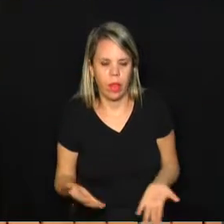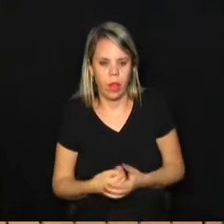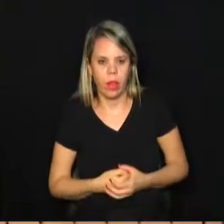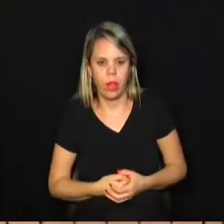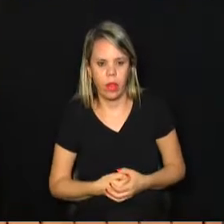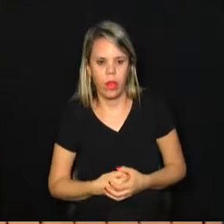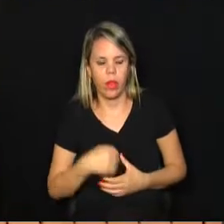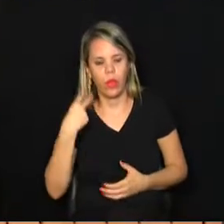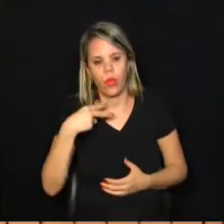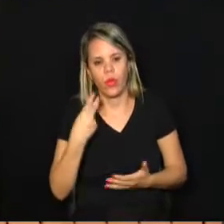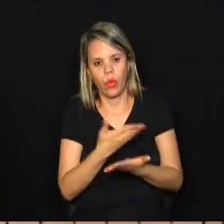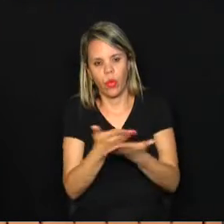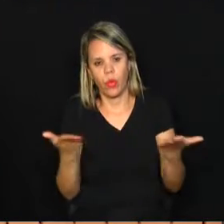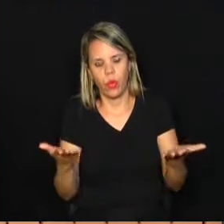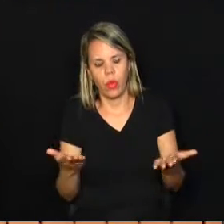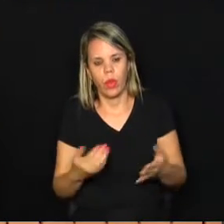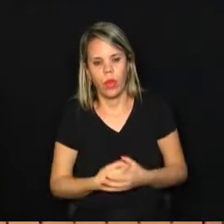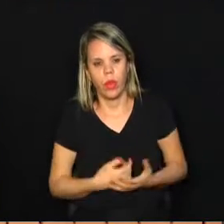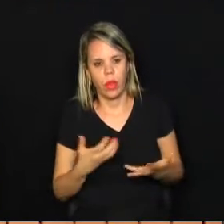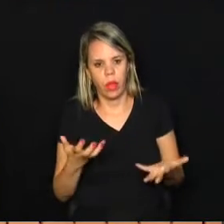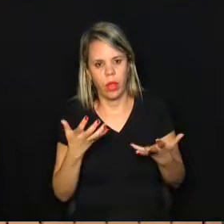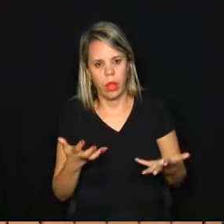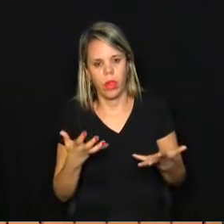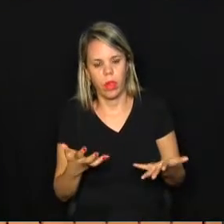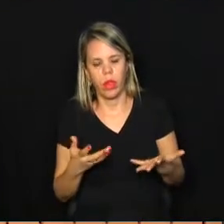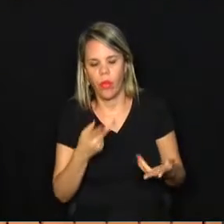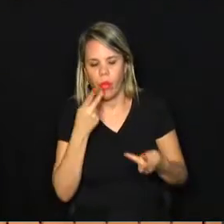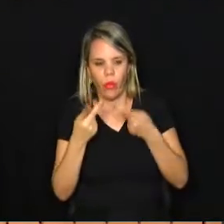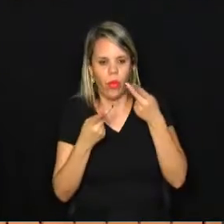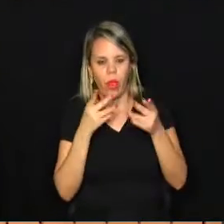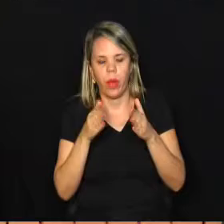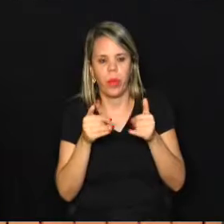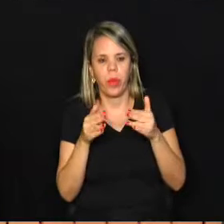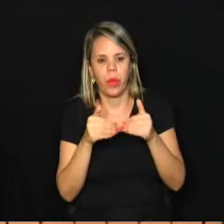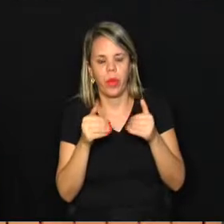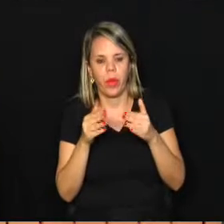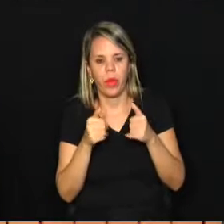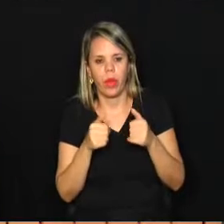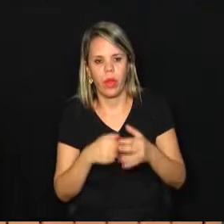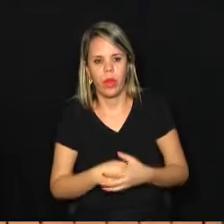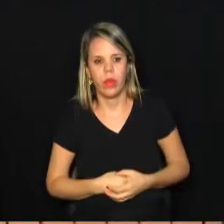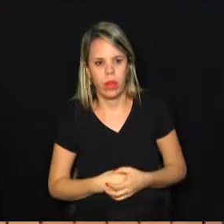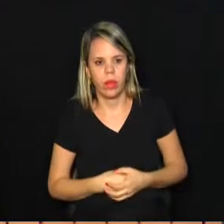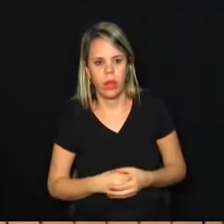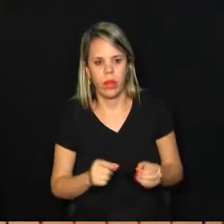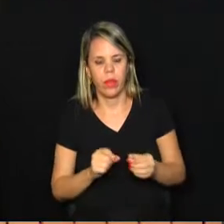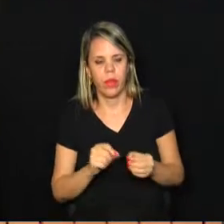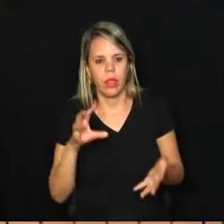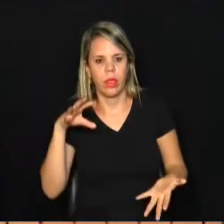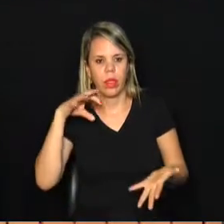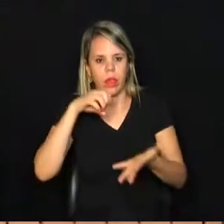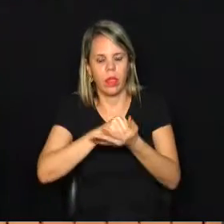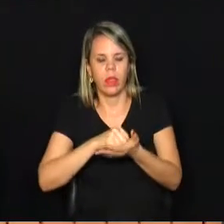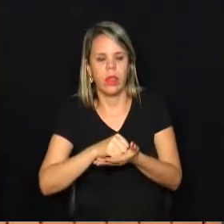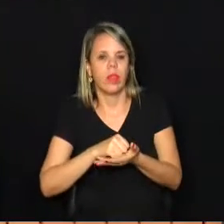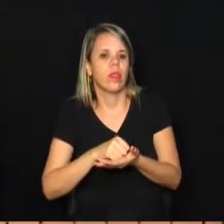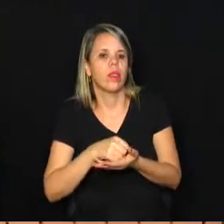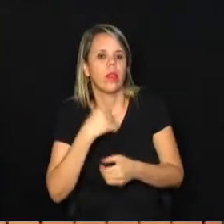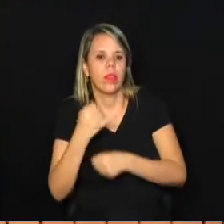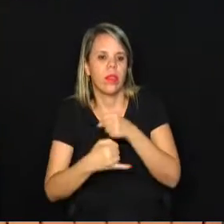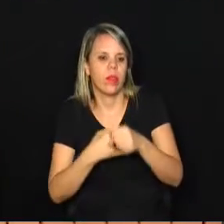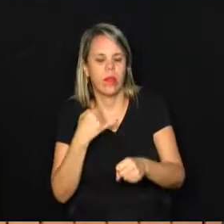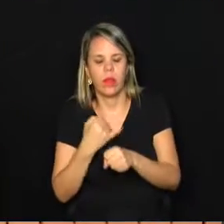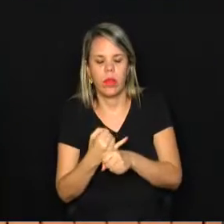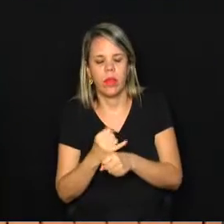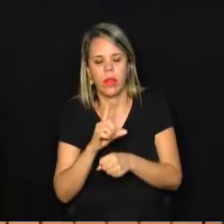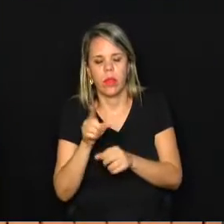os vereadores que porventura quiserem falar, eu peço, por favor, fazer a inscrição no chat, e aí nós